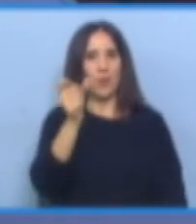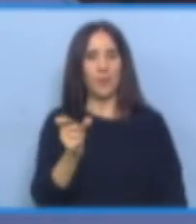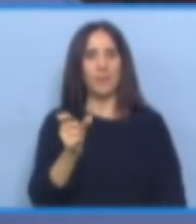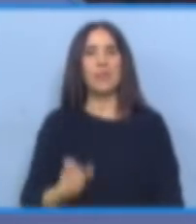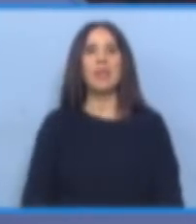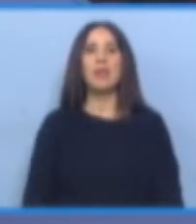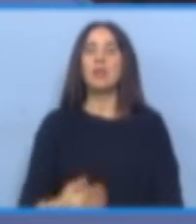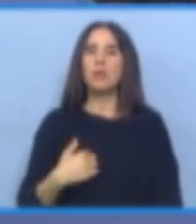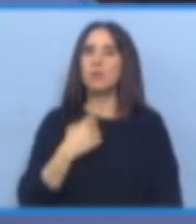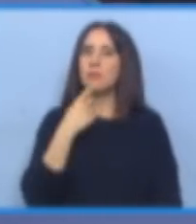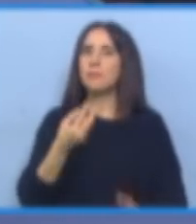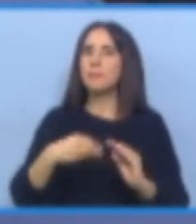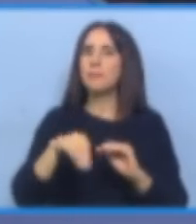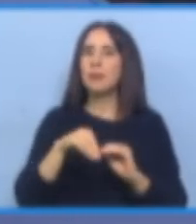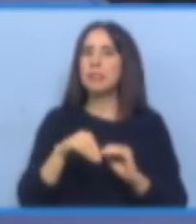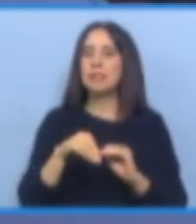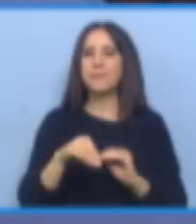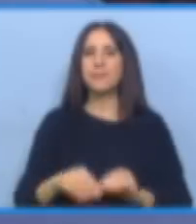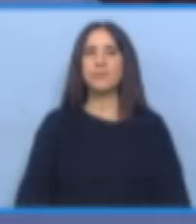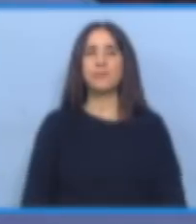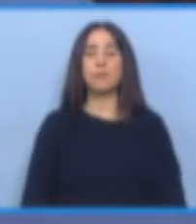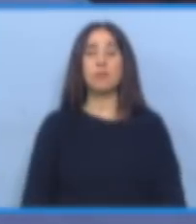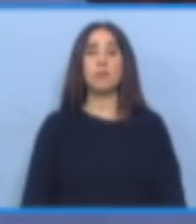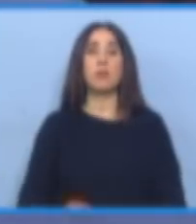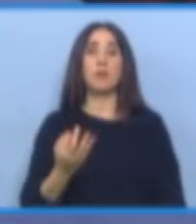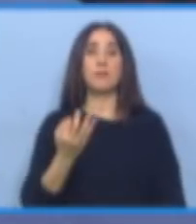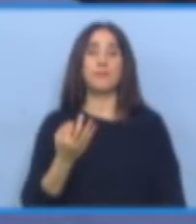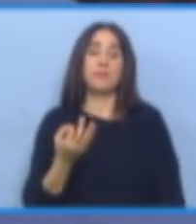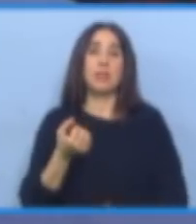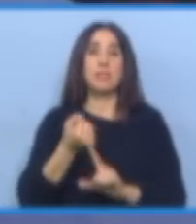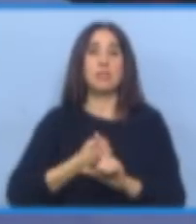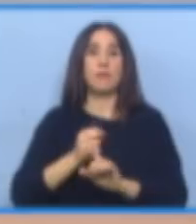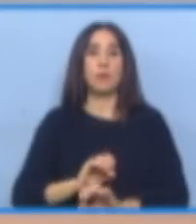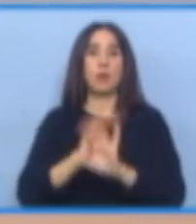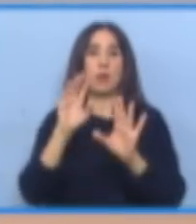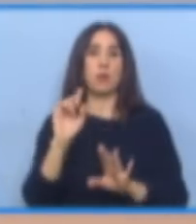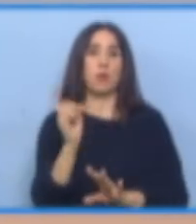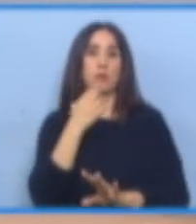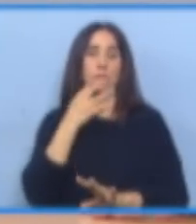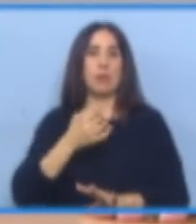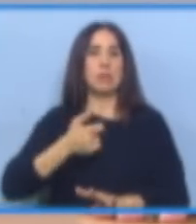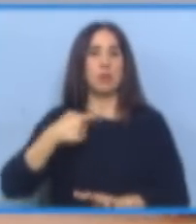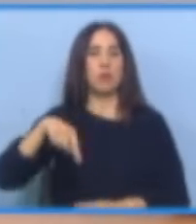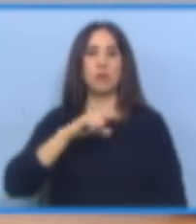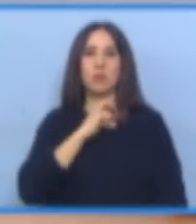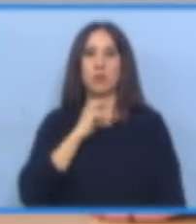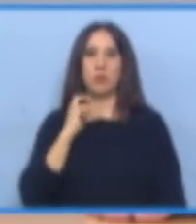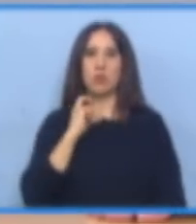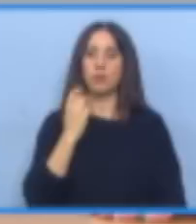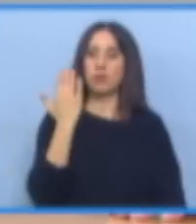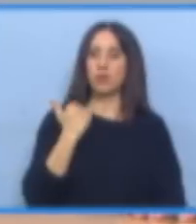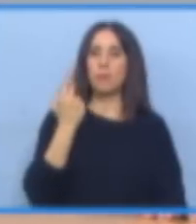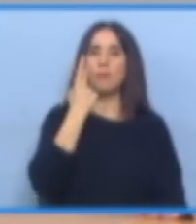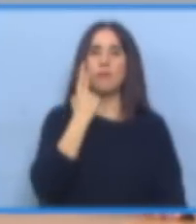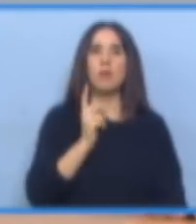que diria mais sobre isto? Claro que isto é um desafio para todos nós, em especial nós sacerdotes, que somos chamados a